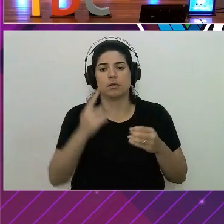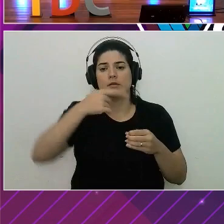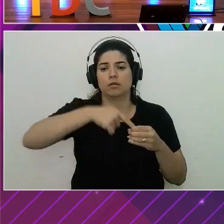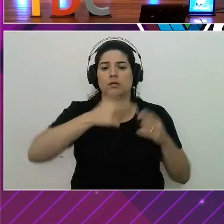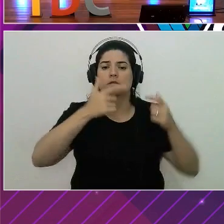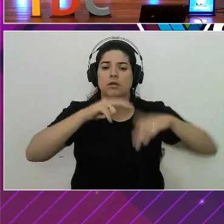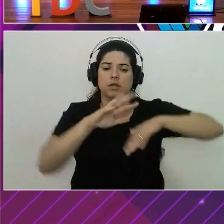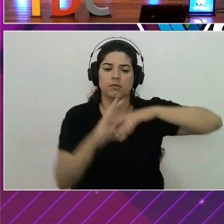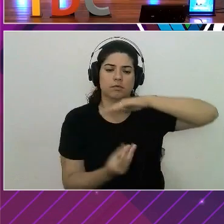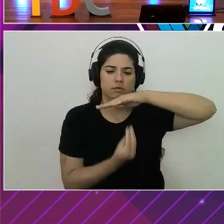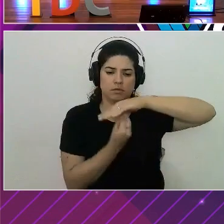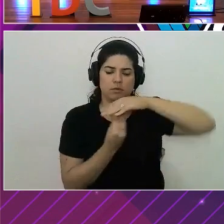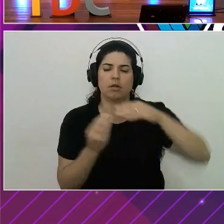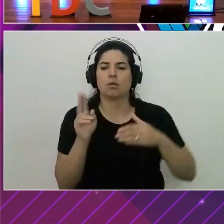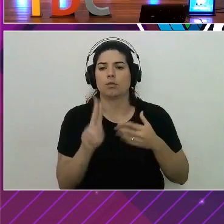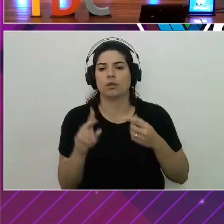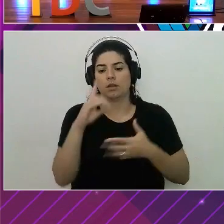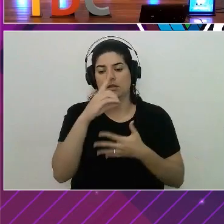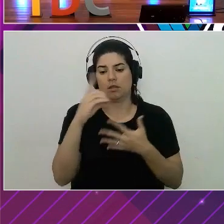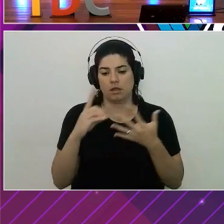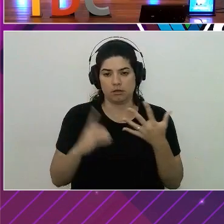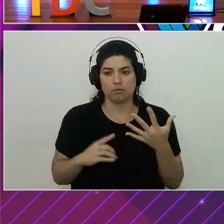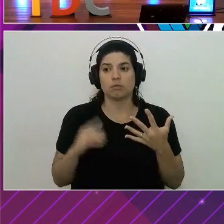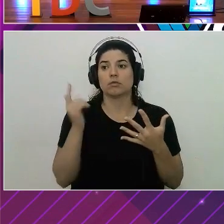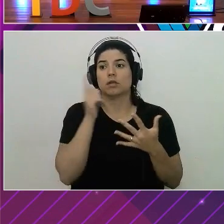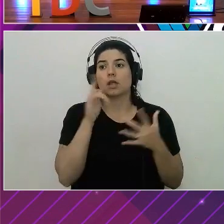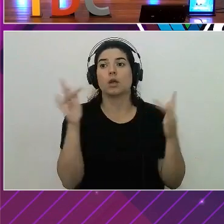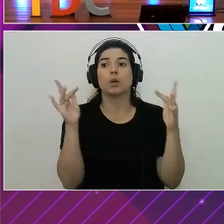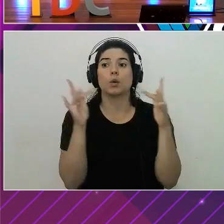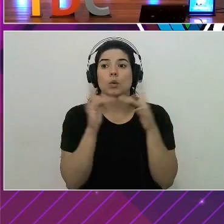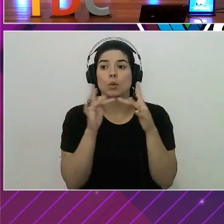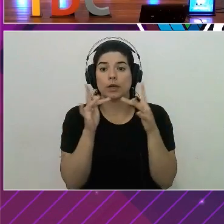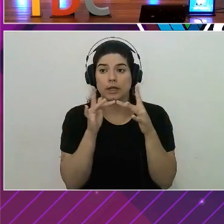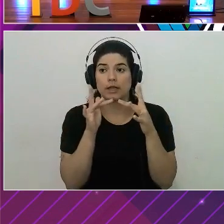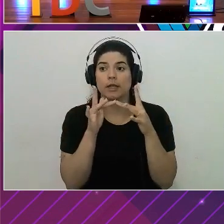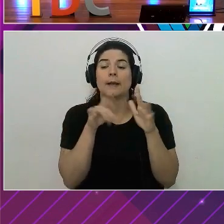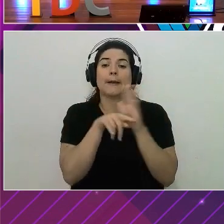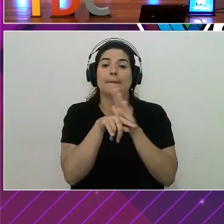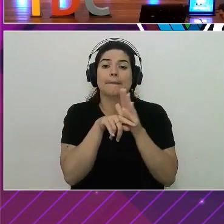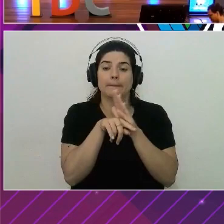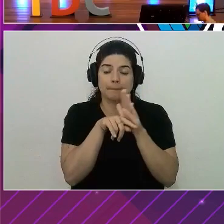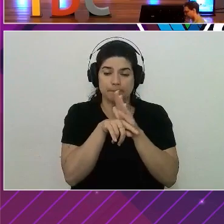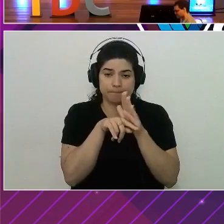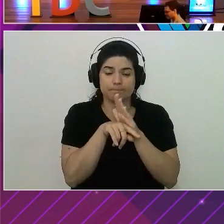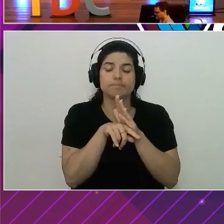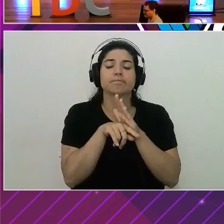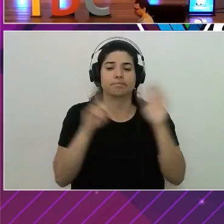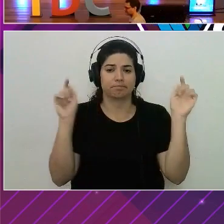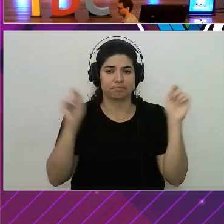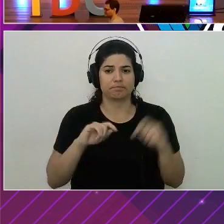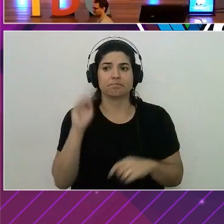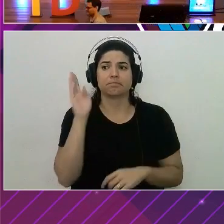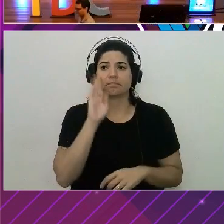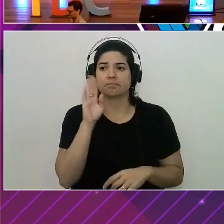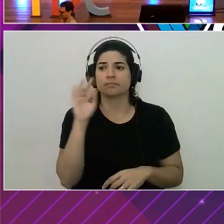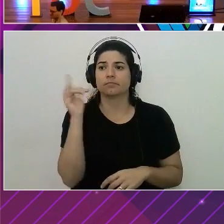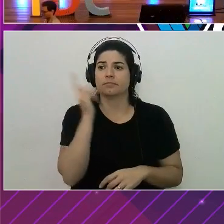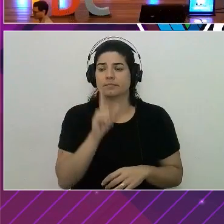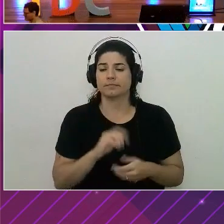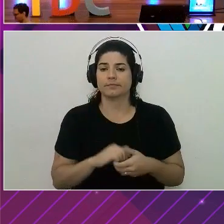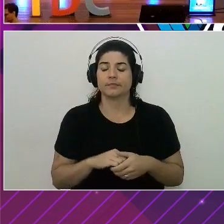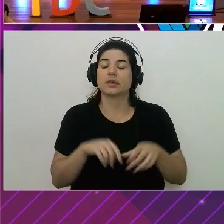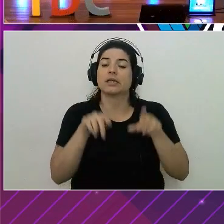do MySQL. Você consegue conectar elas a aplicações analíticas para você fazer uma análise legal desses dados e também